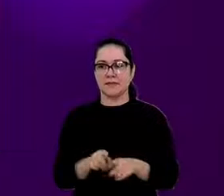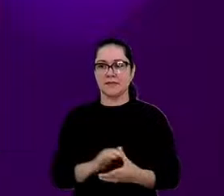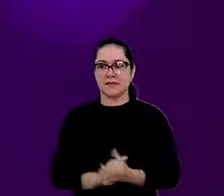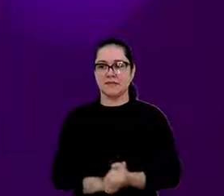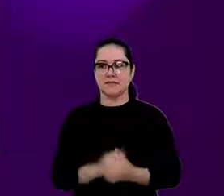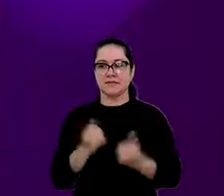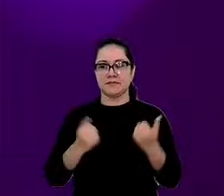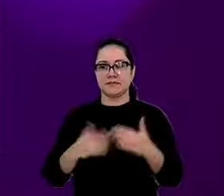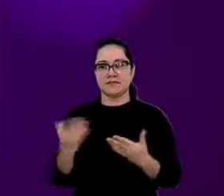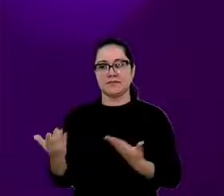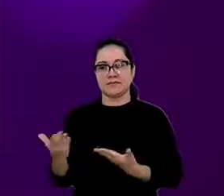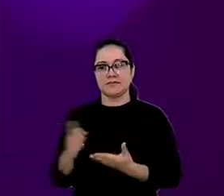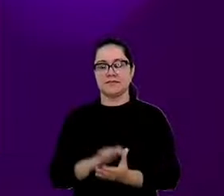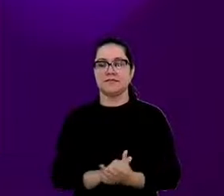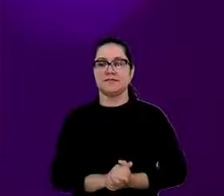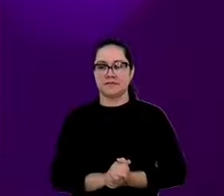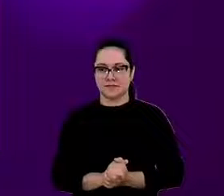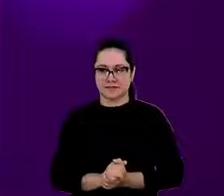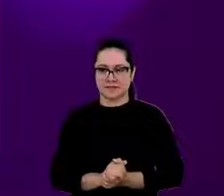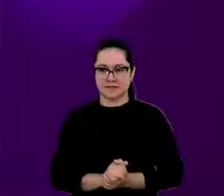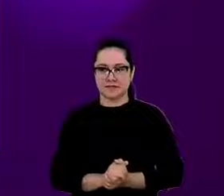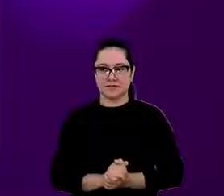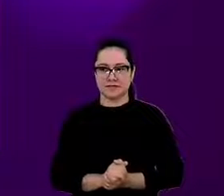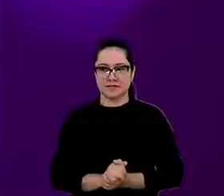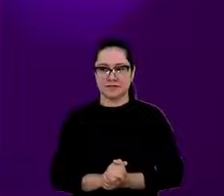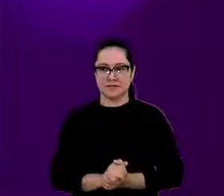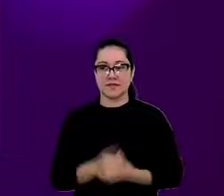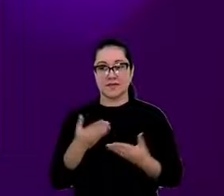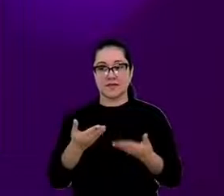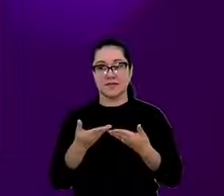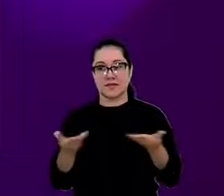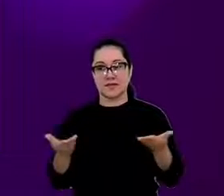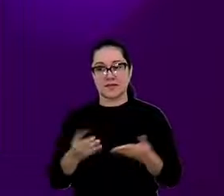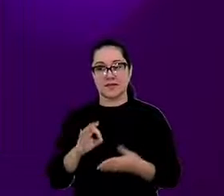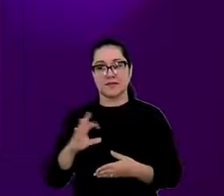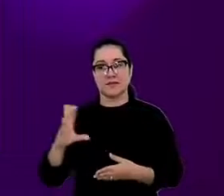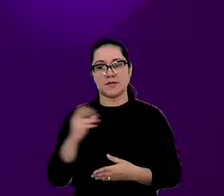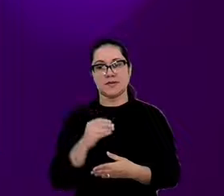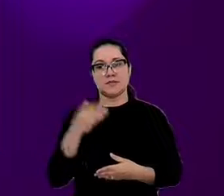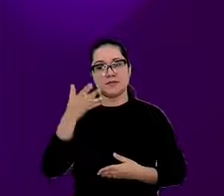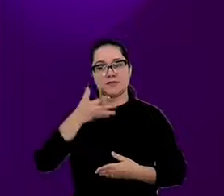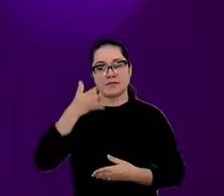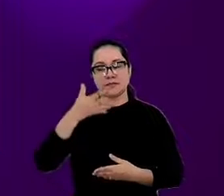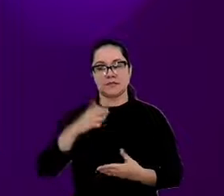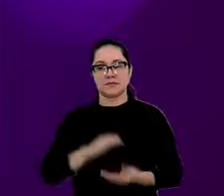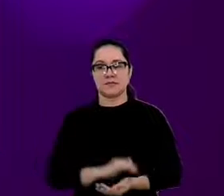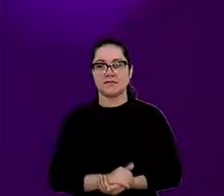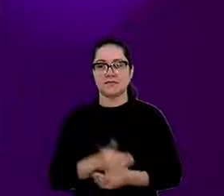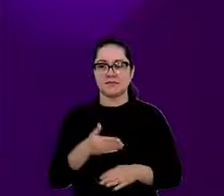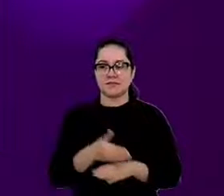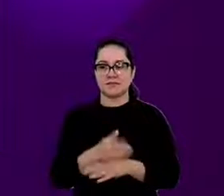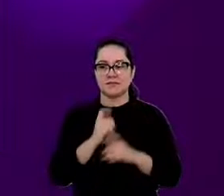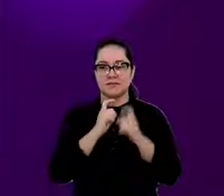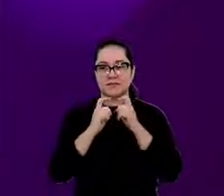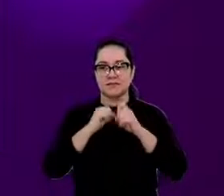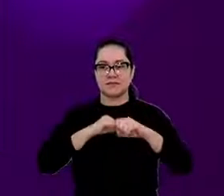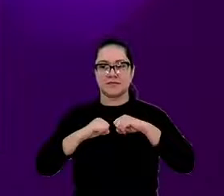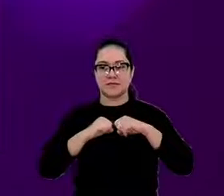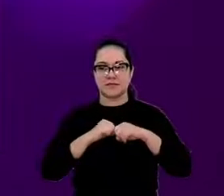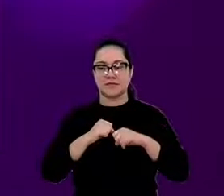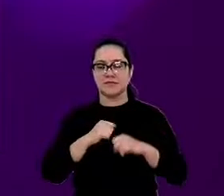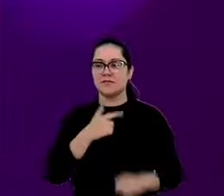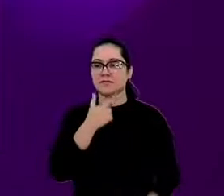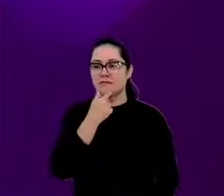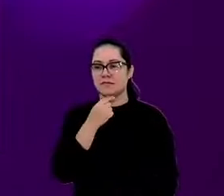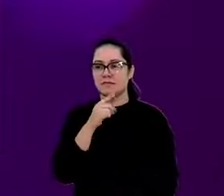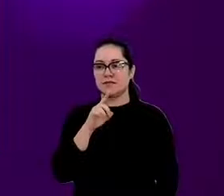citação do nosso artigo durante a sua apresentação. Convido agora a todos os palestrantes a participarem do debate, o Dr. André